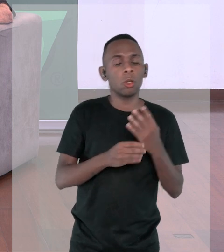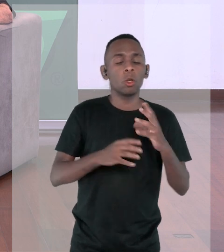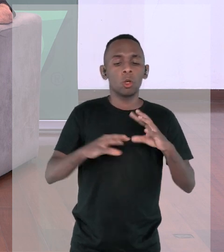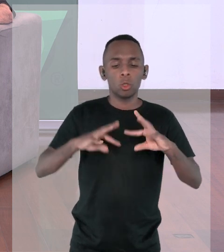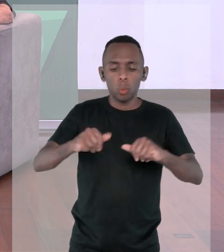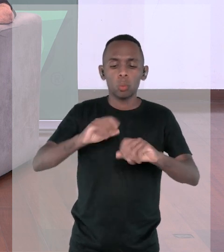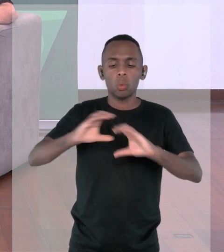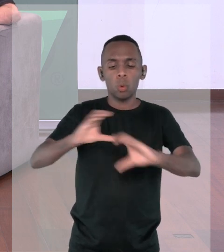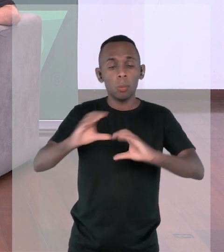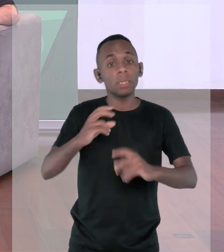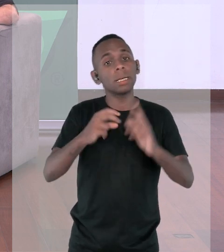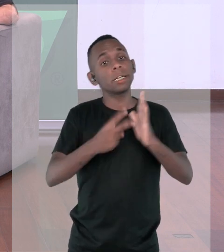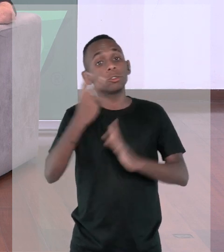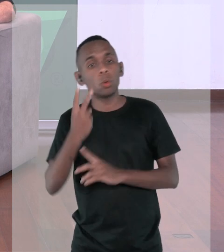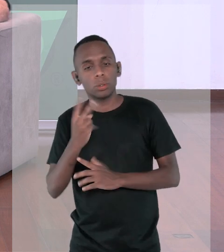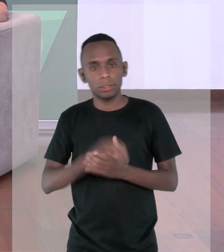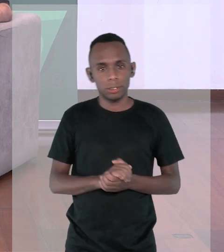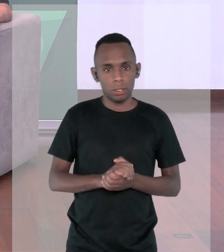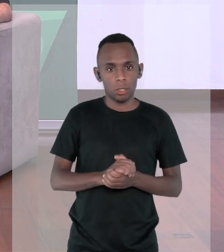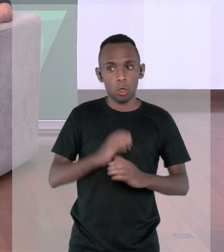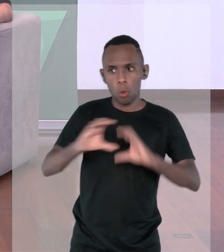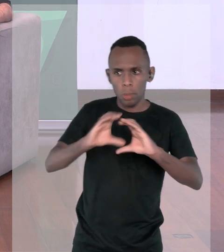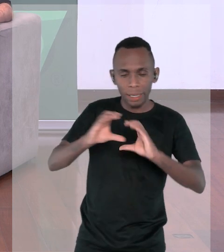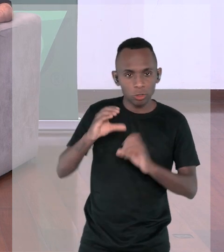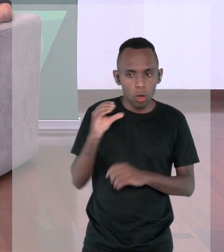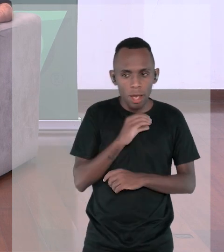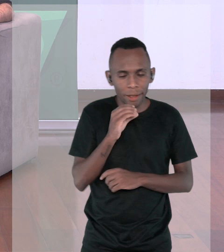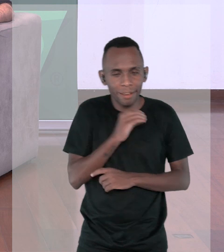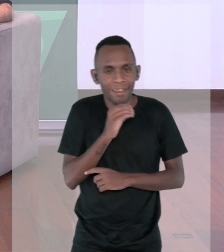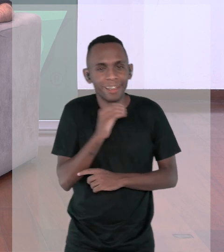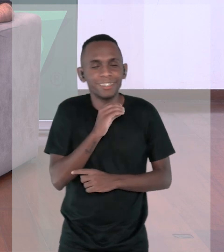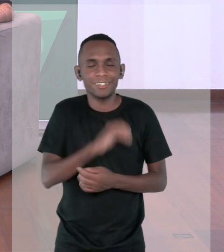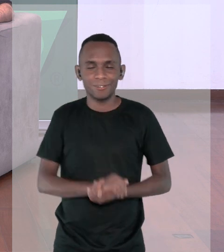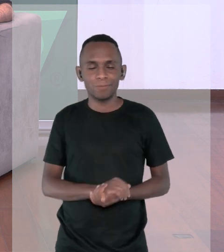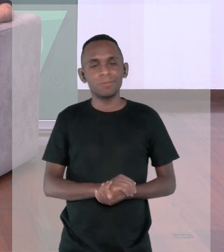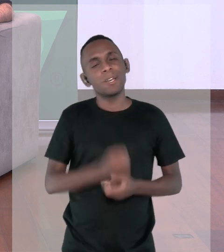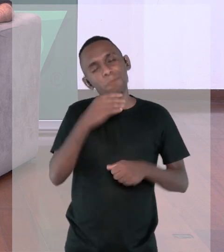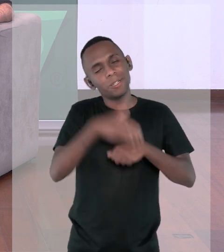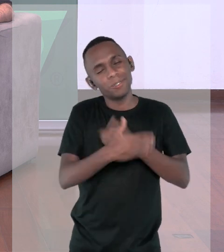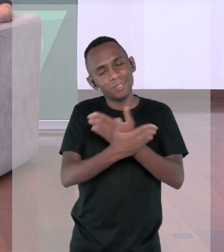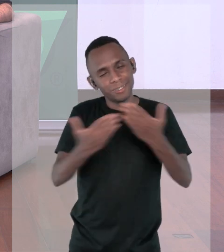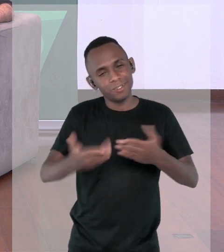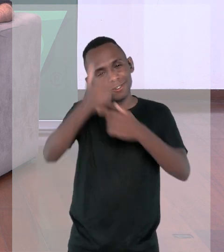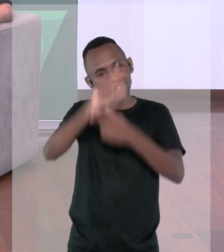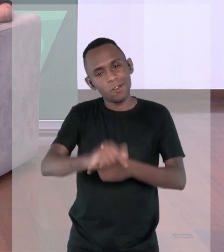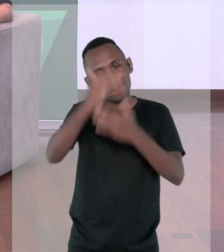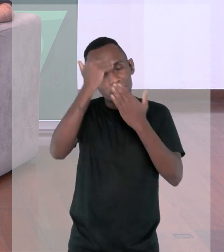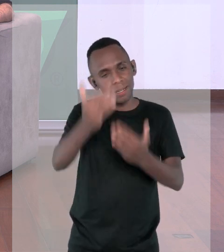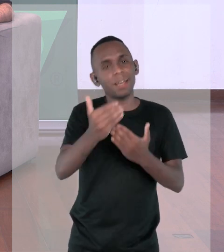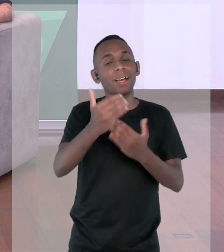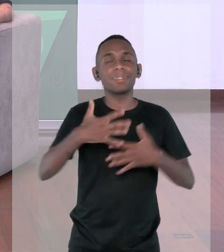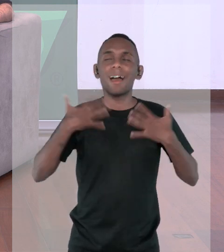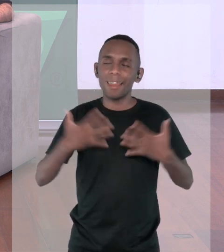Comunica 2. Comunicação é quente. Esse é o mote. Boa noite, gente. Mais uma vez,